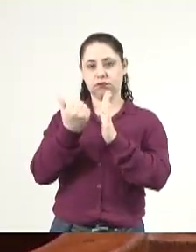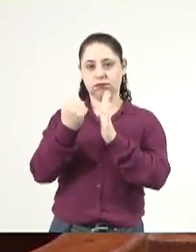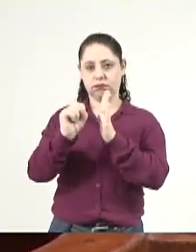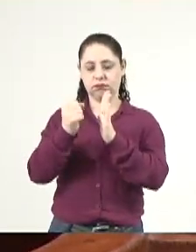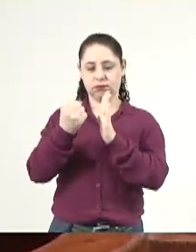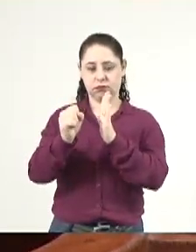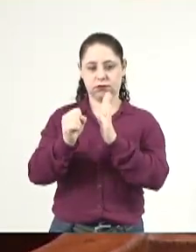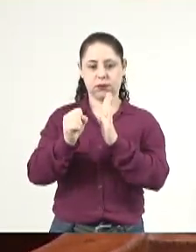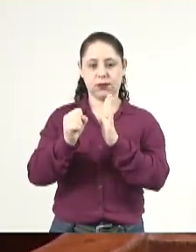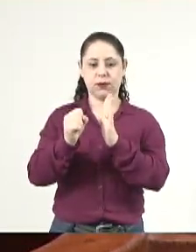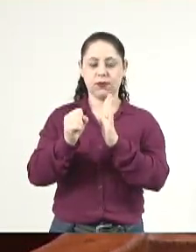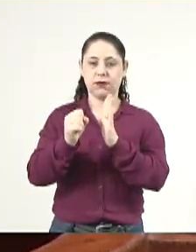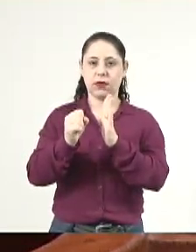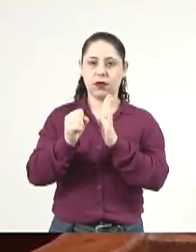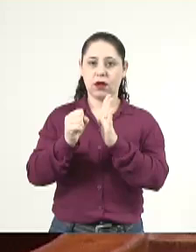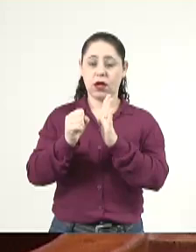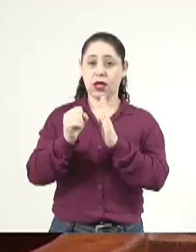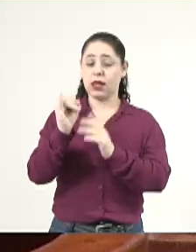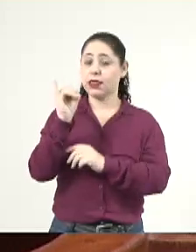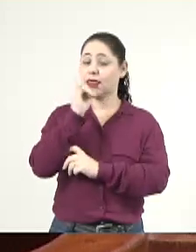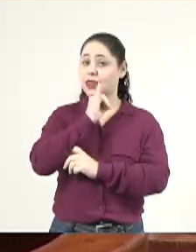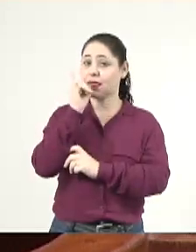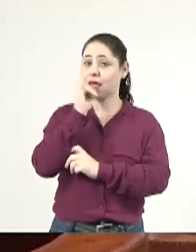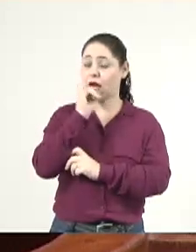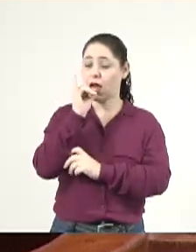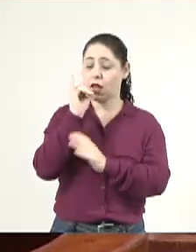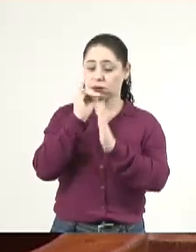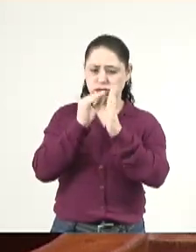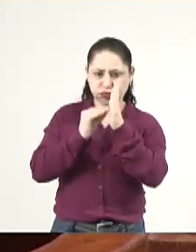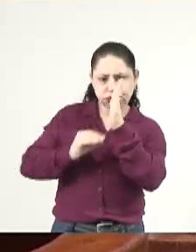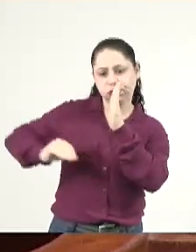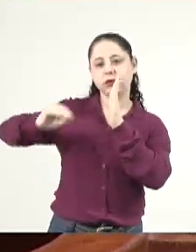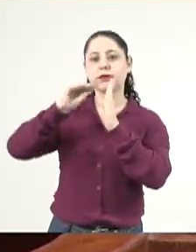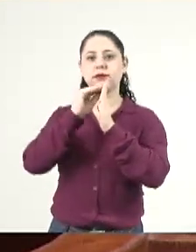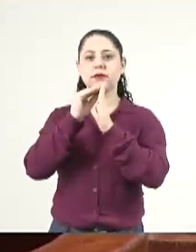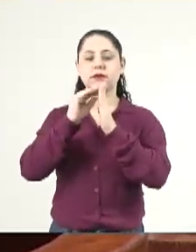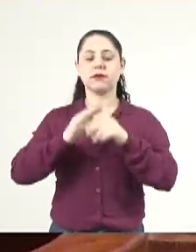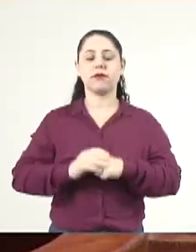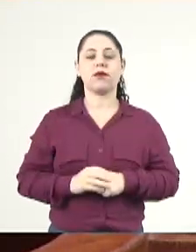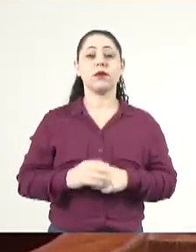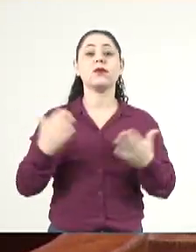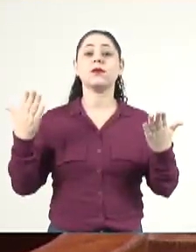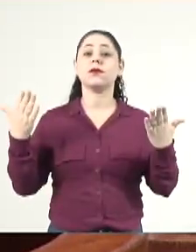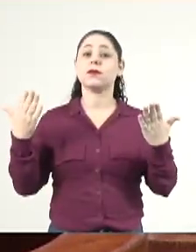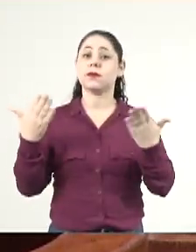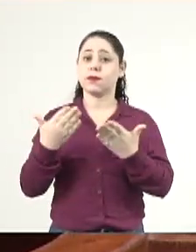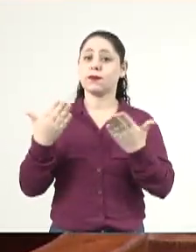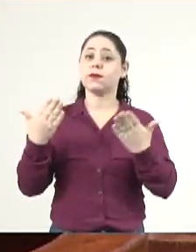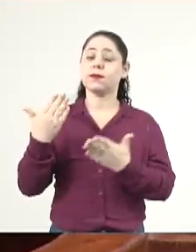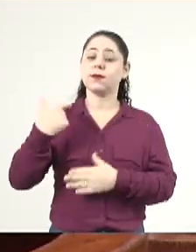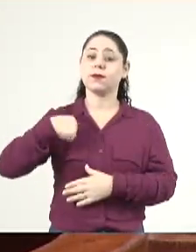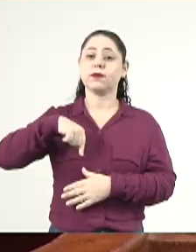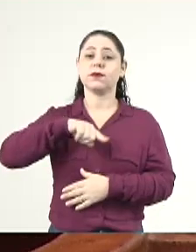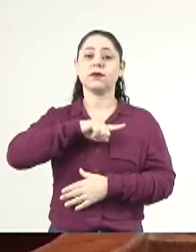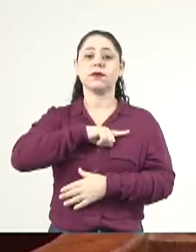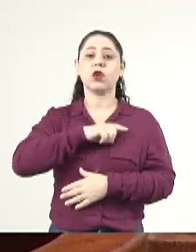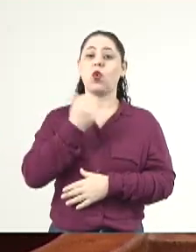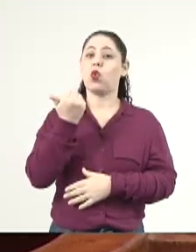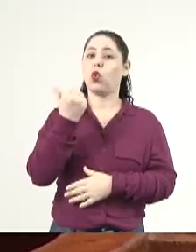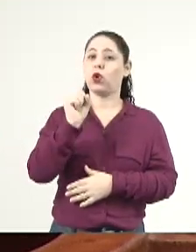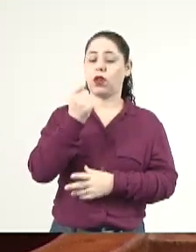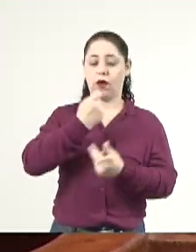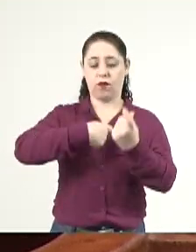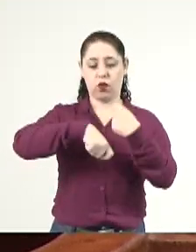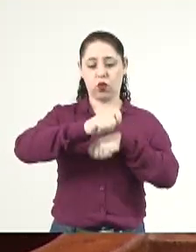8ª posição. Passou a Itália. Passou a Itália. Então, hoje, nós somos a